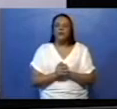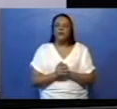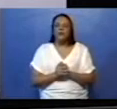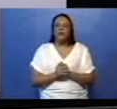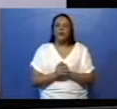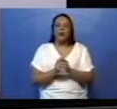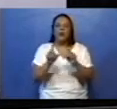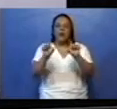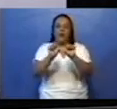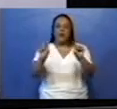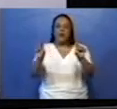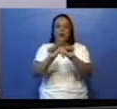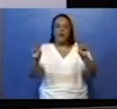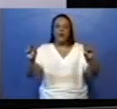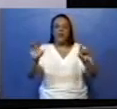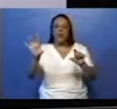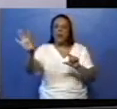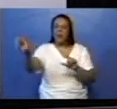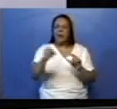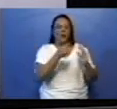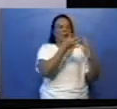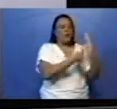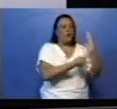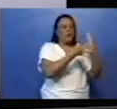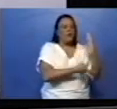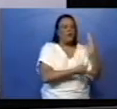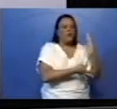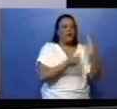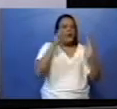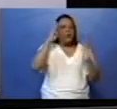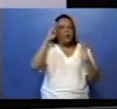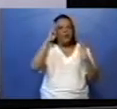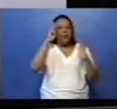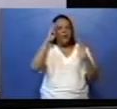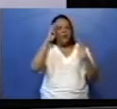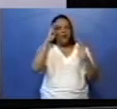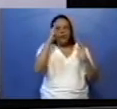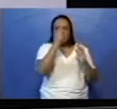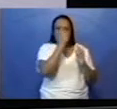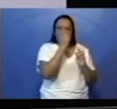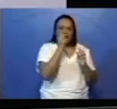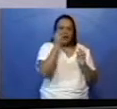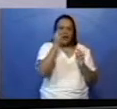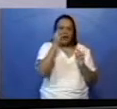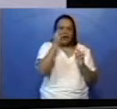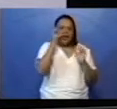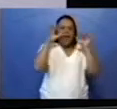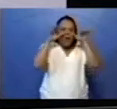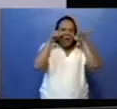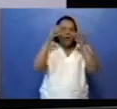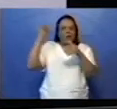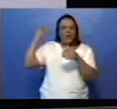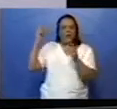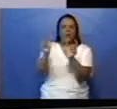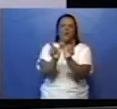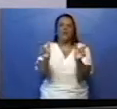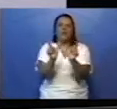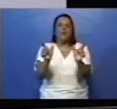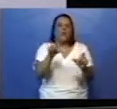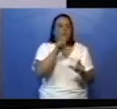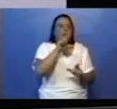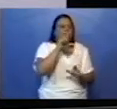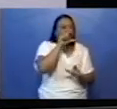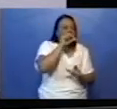uma frase retirada do texto lá das memórias da Emília. Narizinho ganhou uma bonequinha de